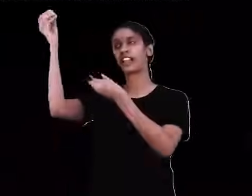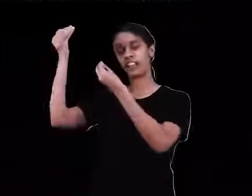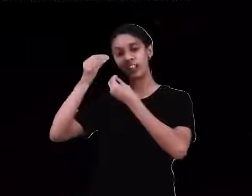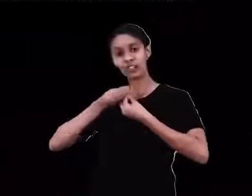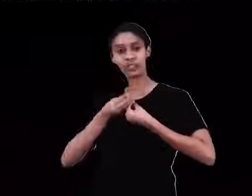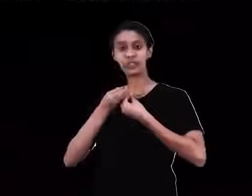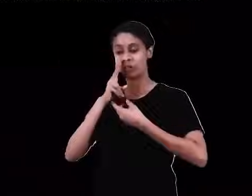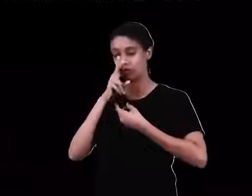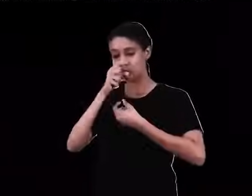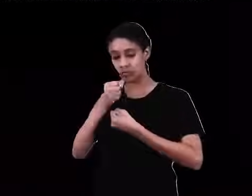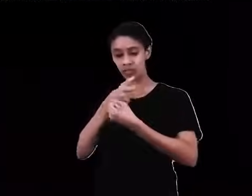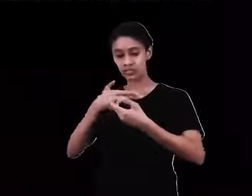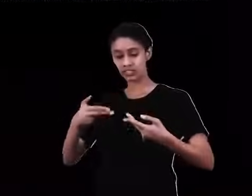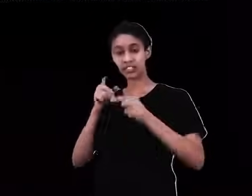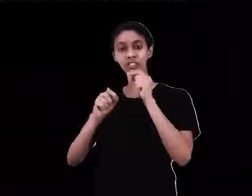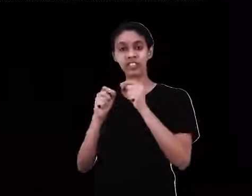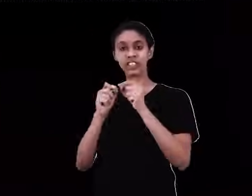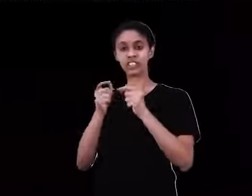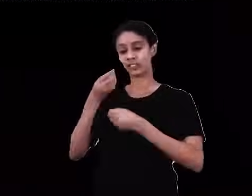quem é a fonte e pra onde volta.